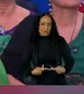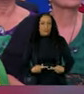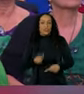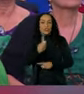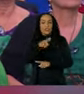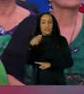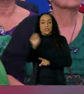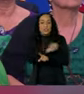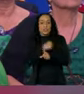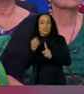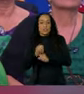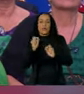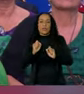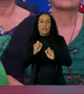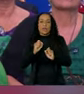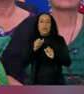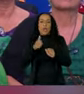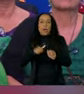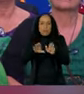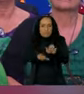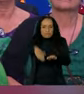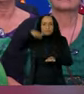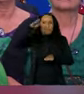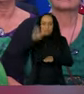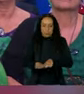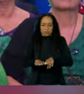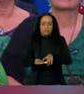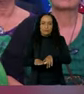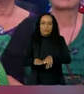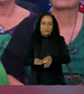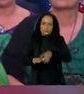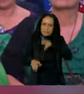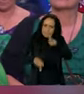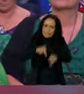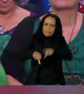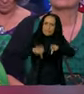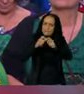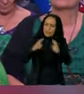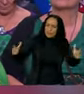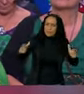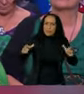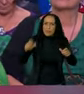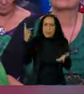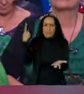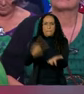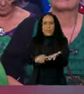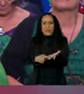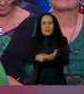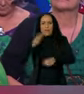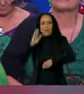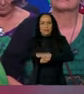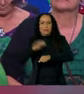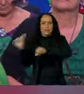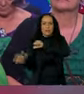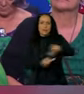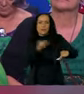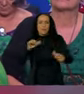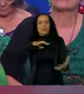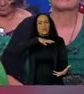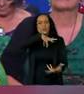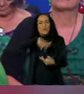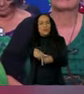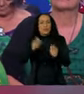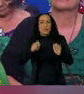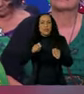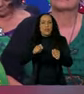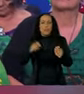G20 Social seja o primeiro passo de um grande, popular e massivo pacto pela ação transformadora de um mundo